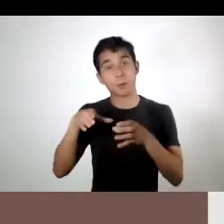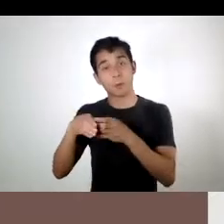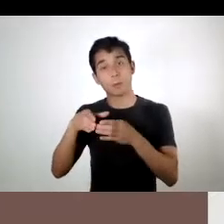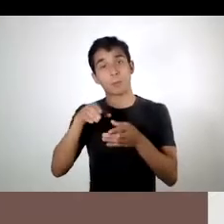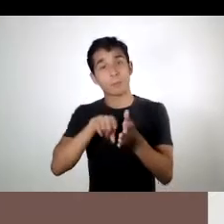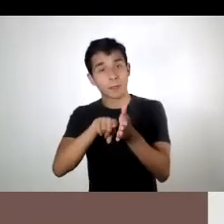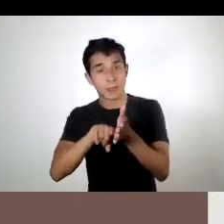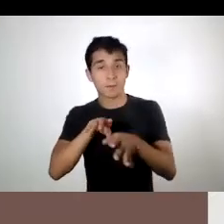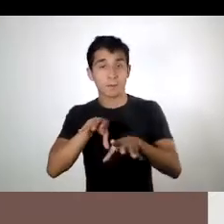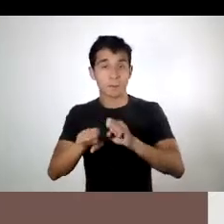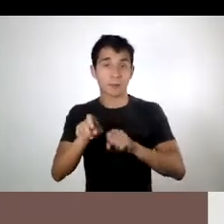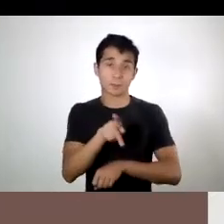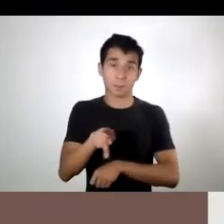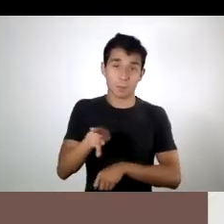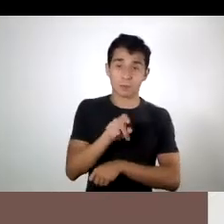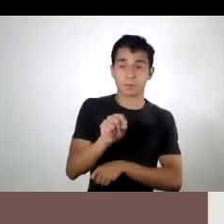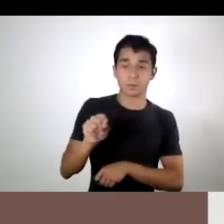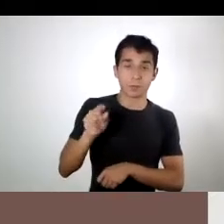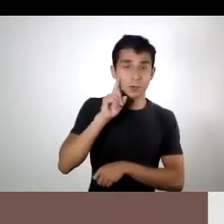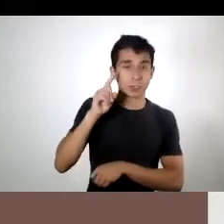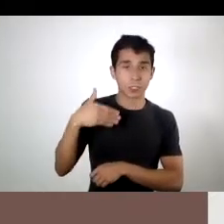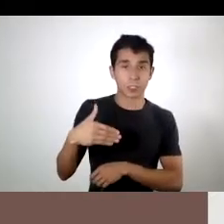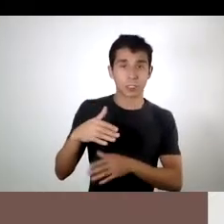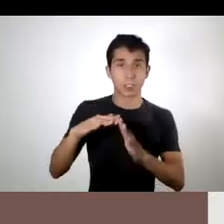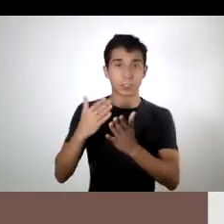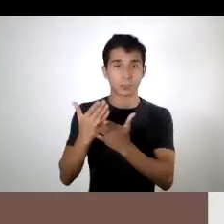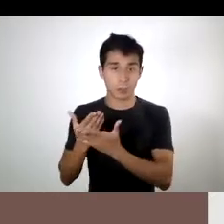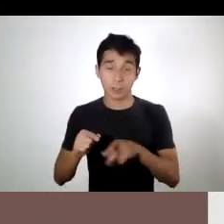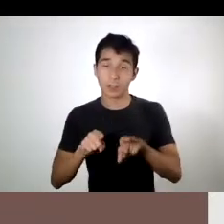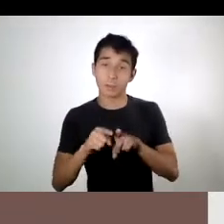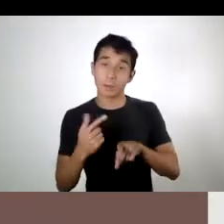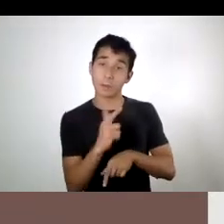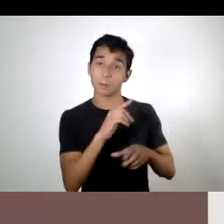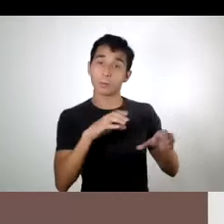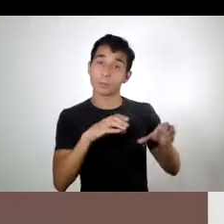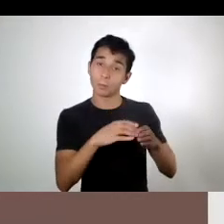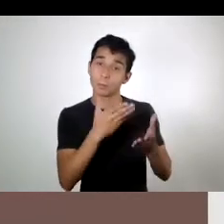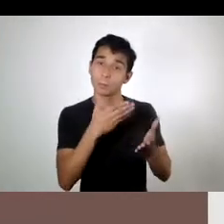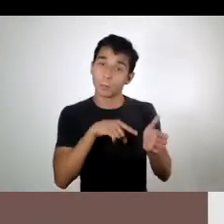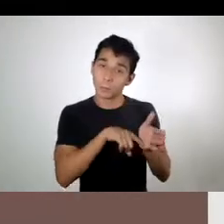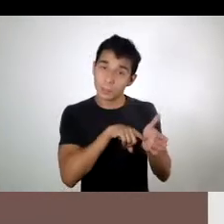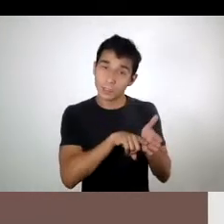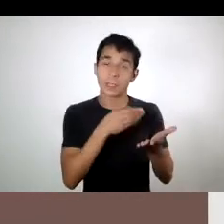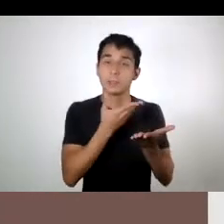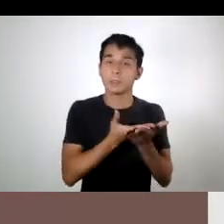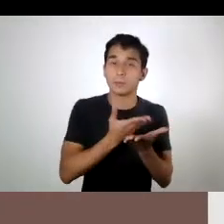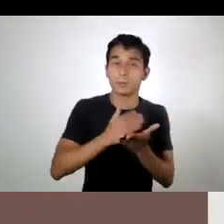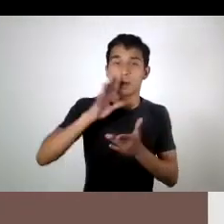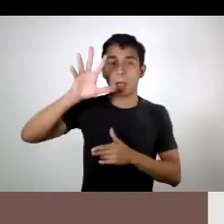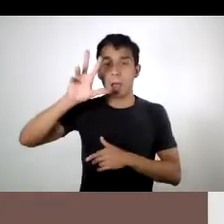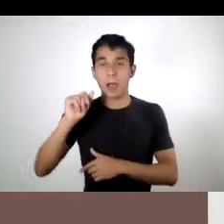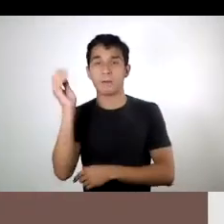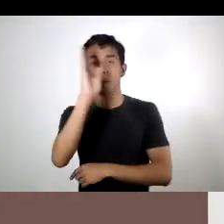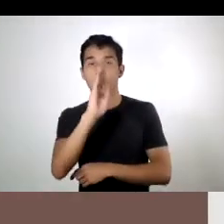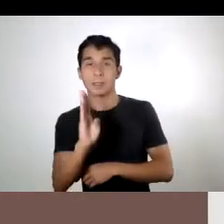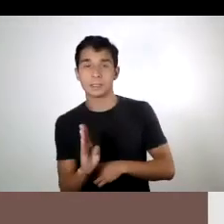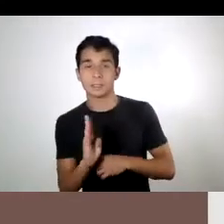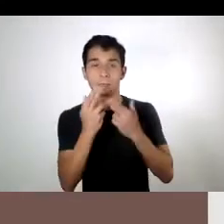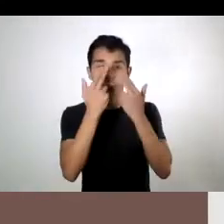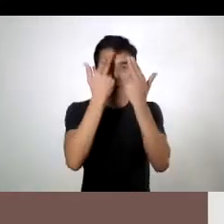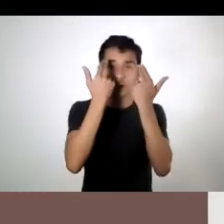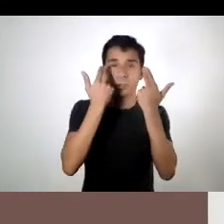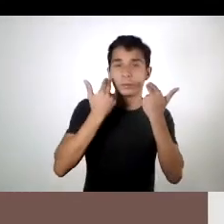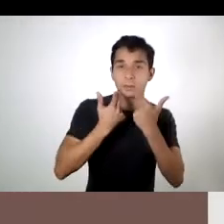e Cotidiano Escolar e Estudos Afro-Brasileiros e Indígenas, também do Instituto Federal de